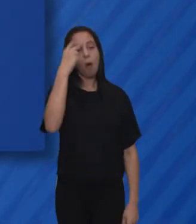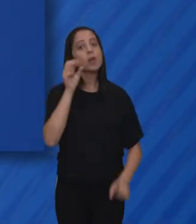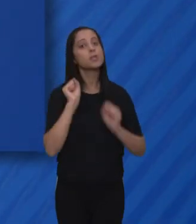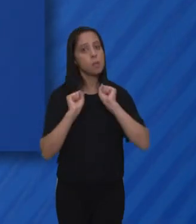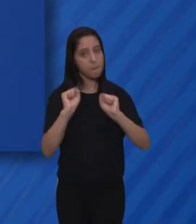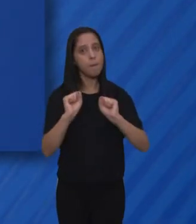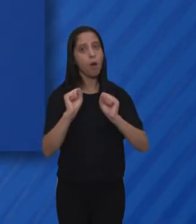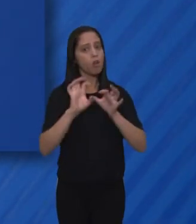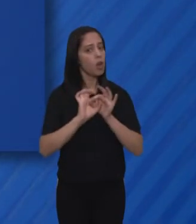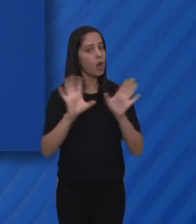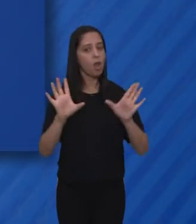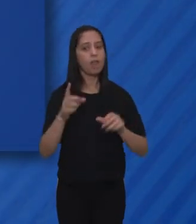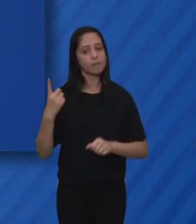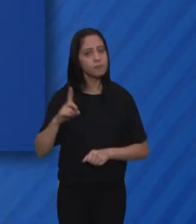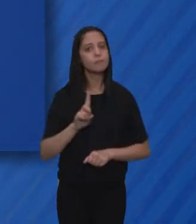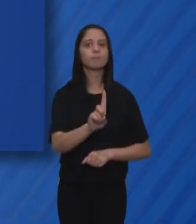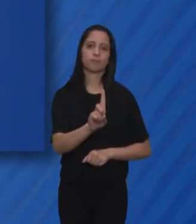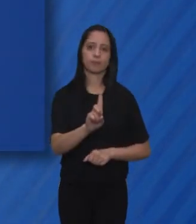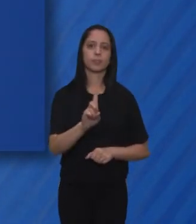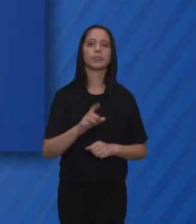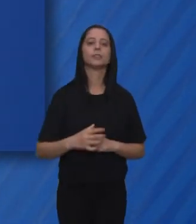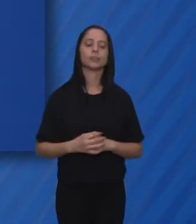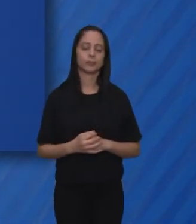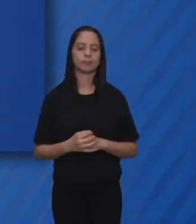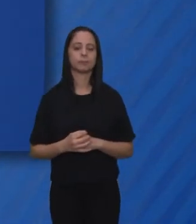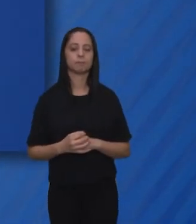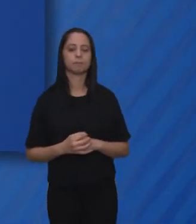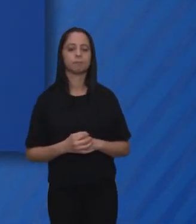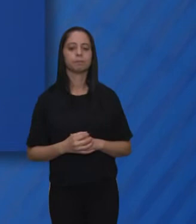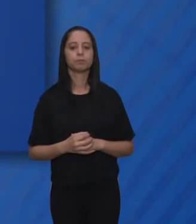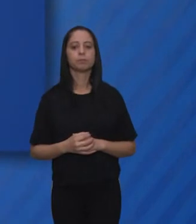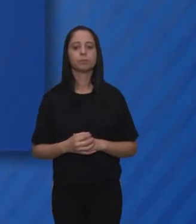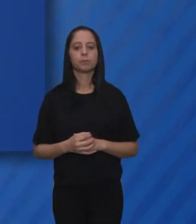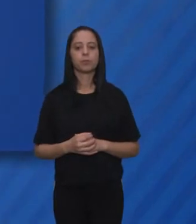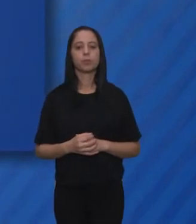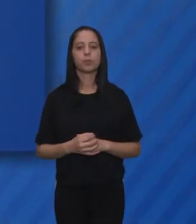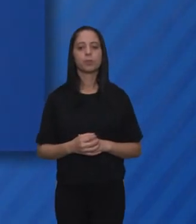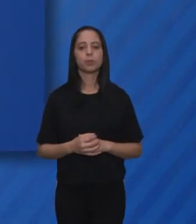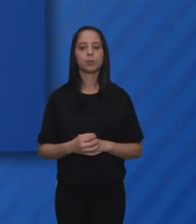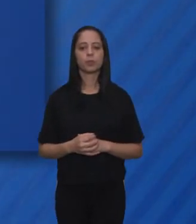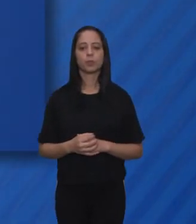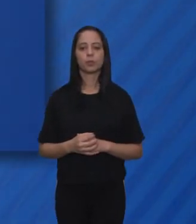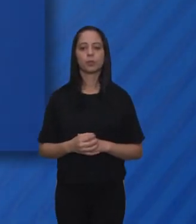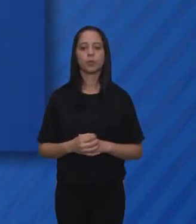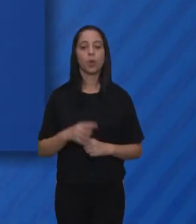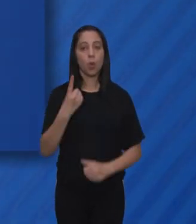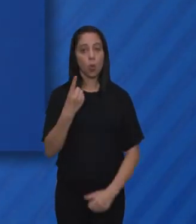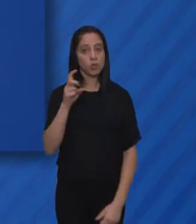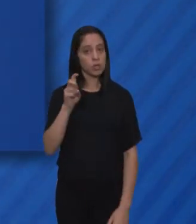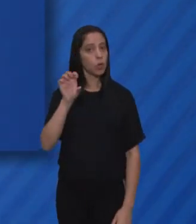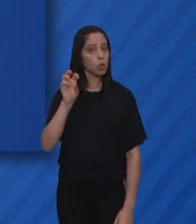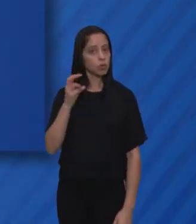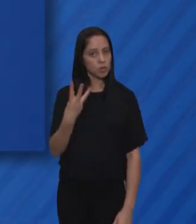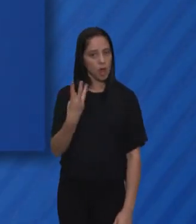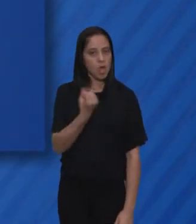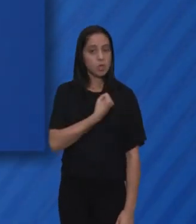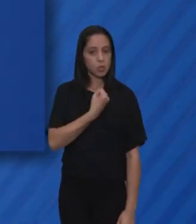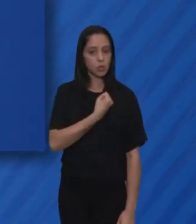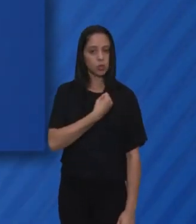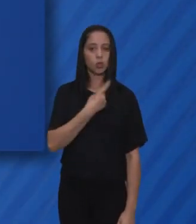24 horas por dia por meio do centro de segurança e inteligência o CS pelo número